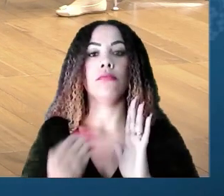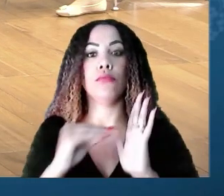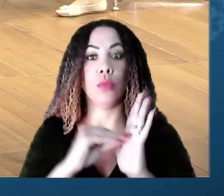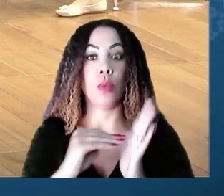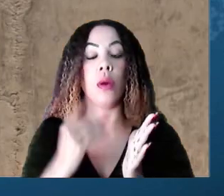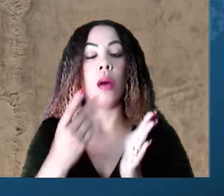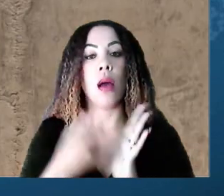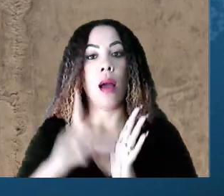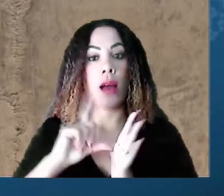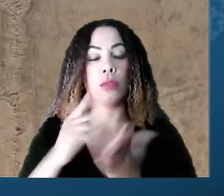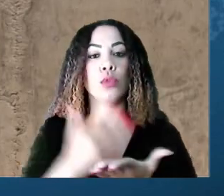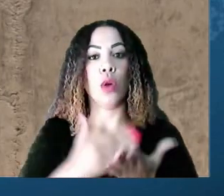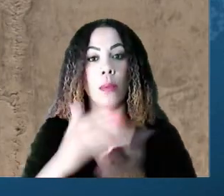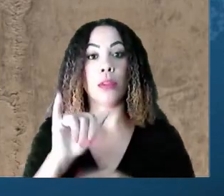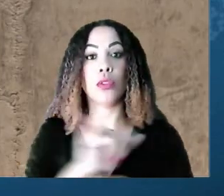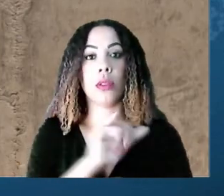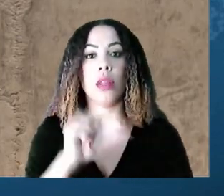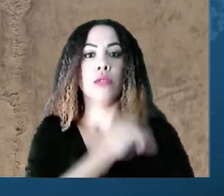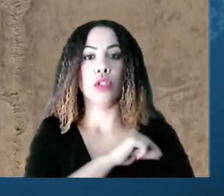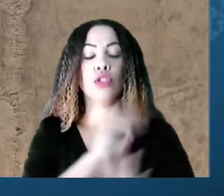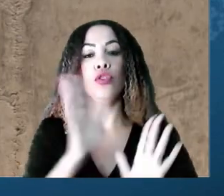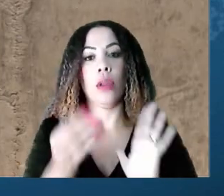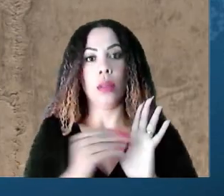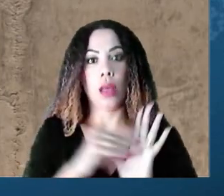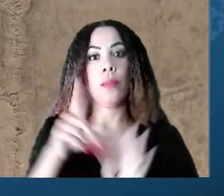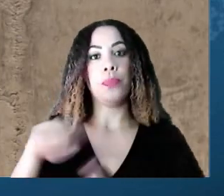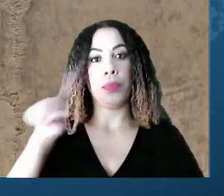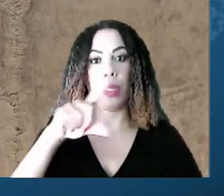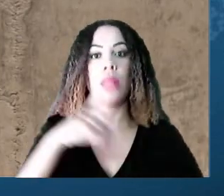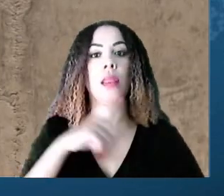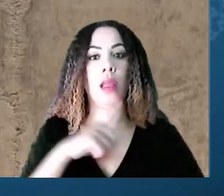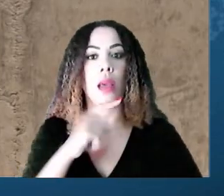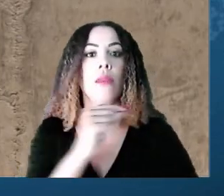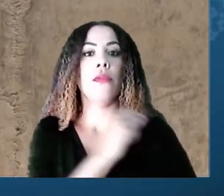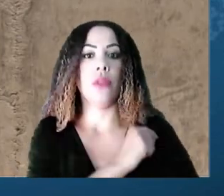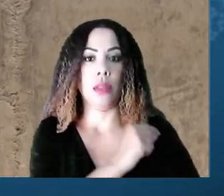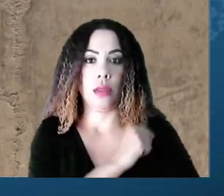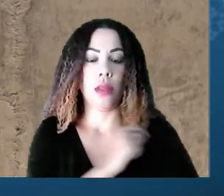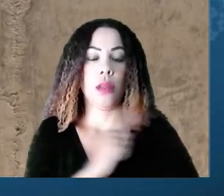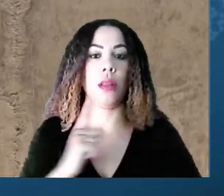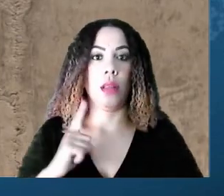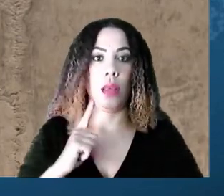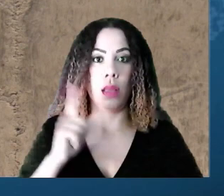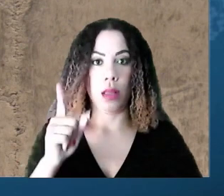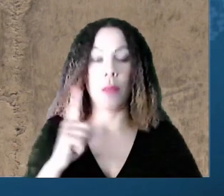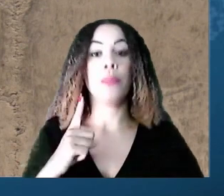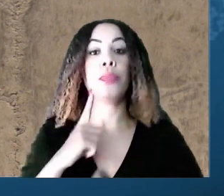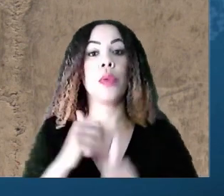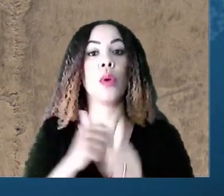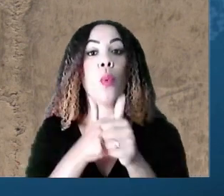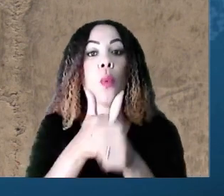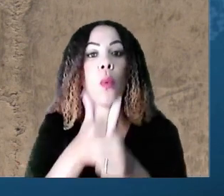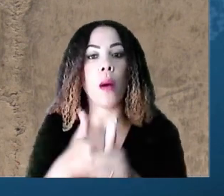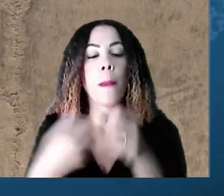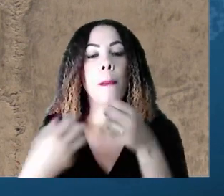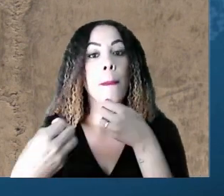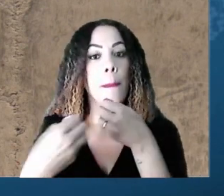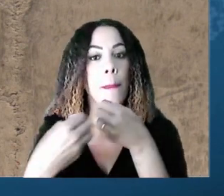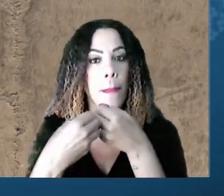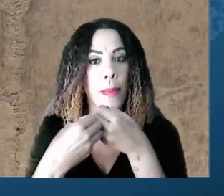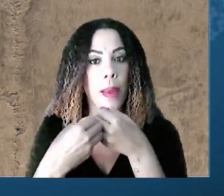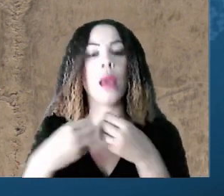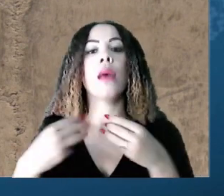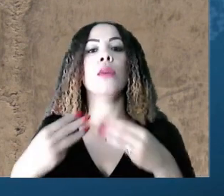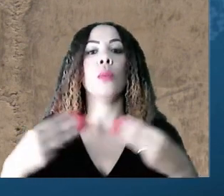da estratégia de vacinação. Então, eles têm vacina e há um acompanhamento muito próximo do Ministério da Saúde com relação ao que